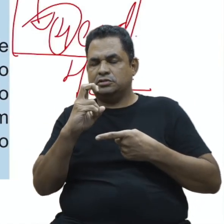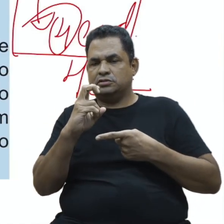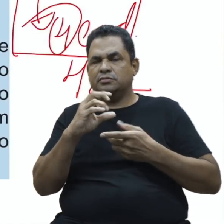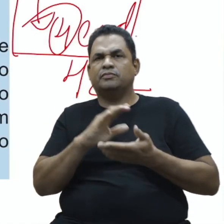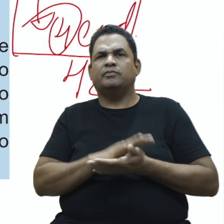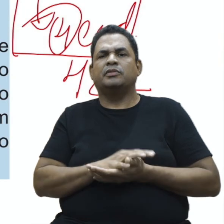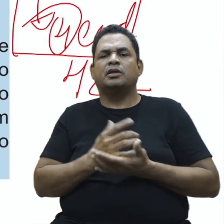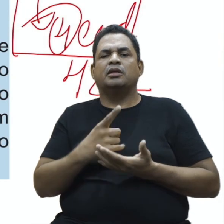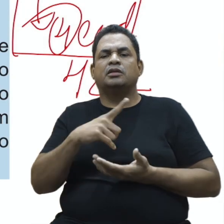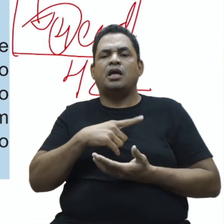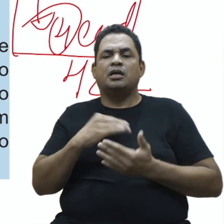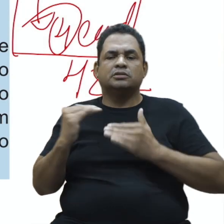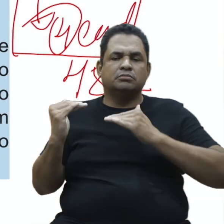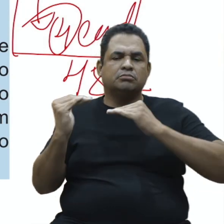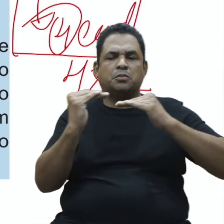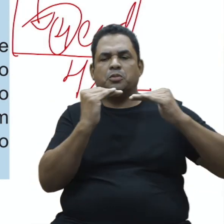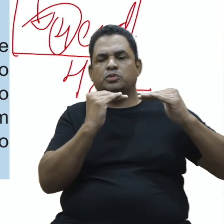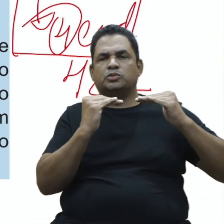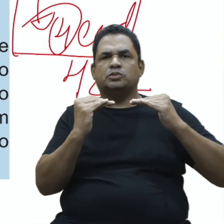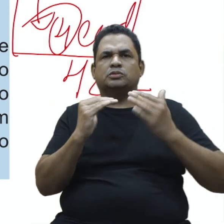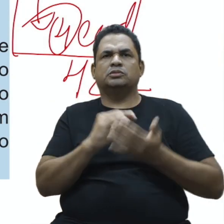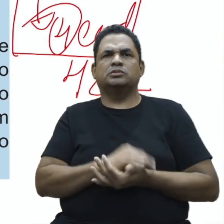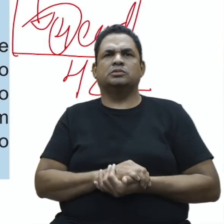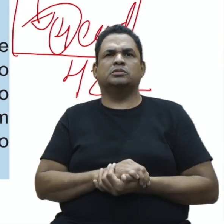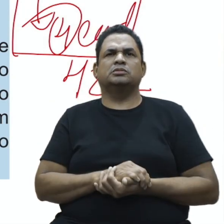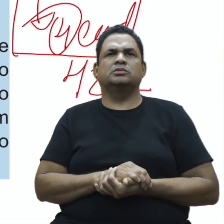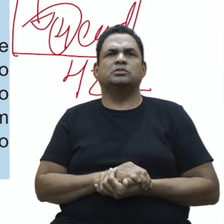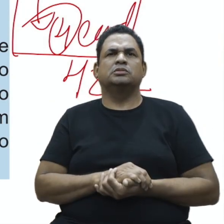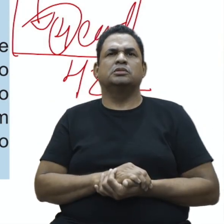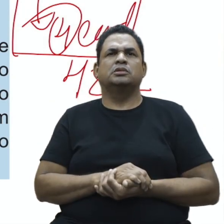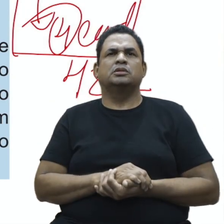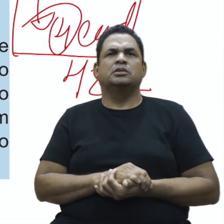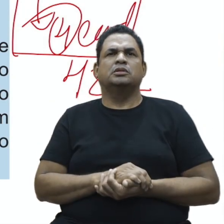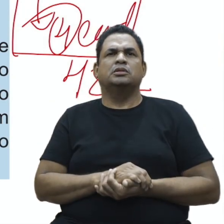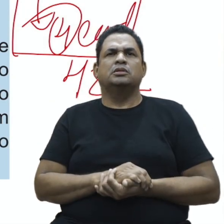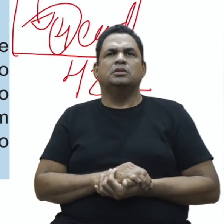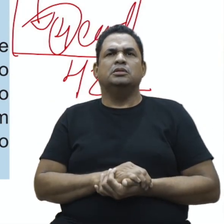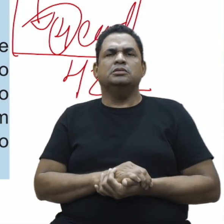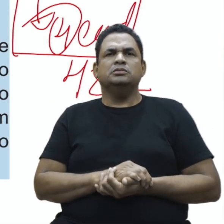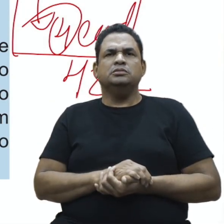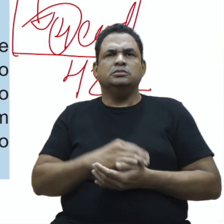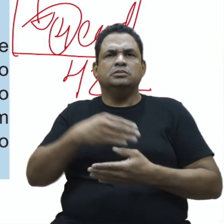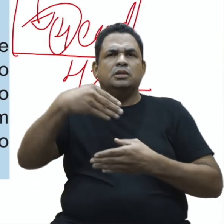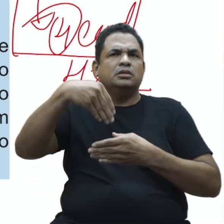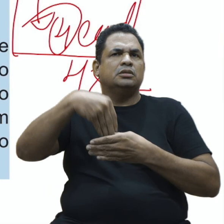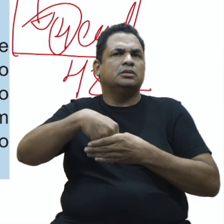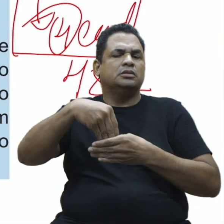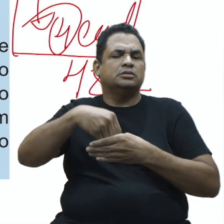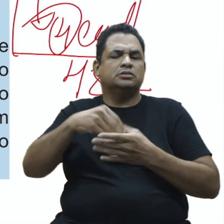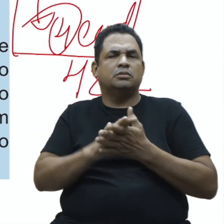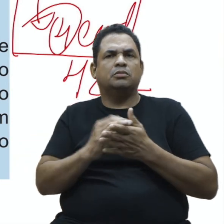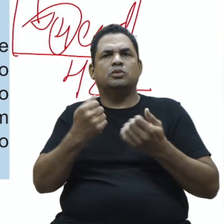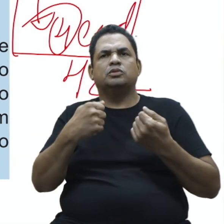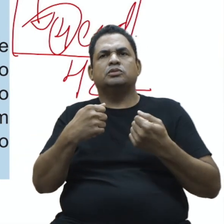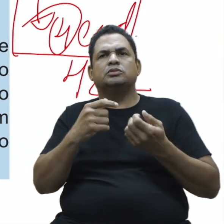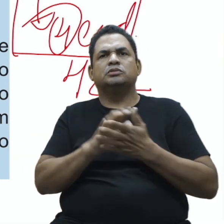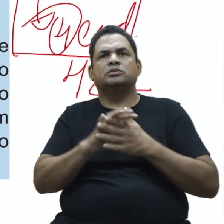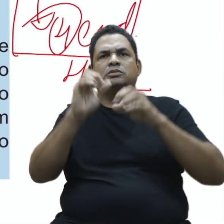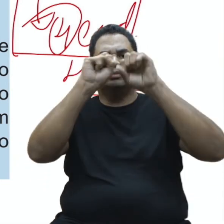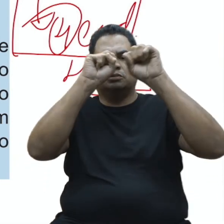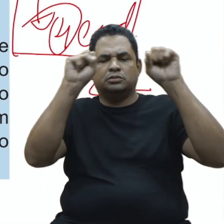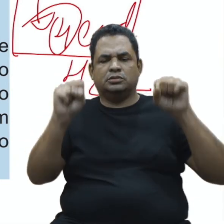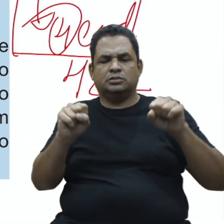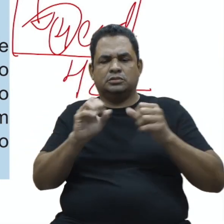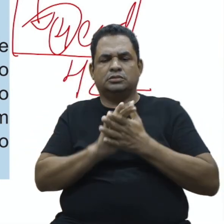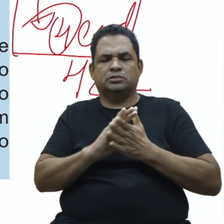essa proporcionalidade, ok? E assim, as eleições elas podem ocorrer com base no sistema de lista